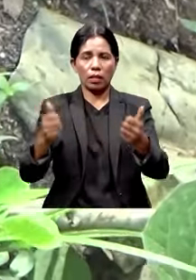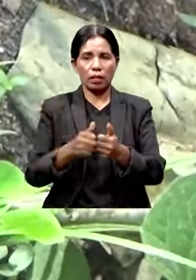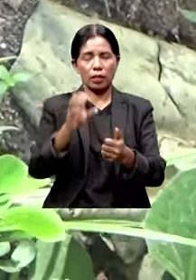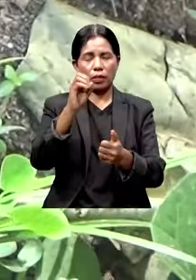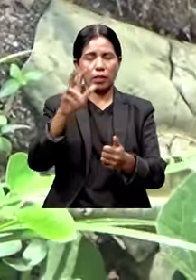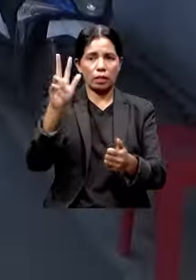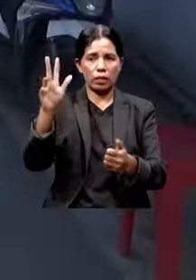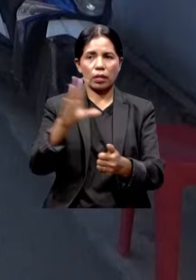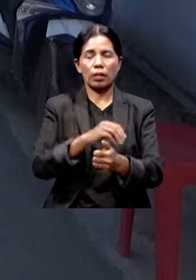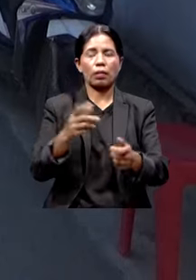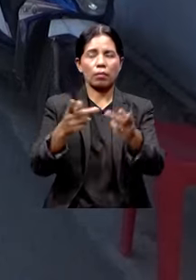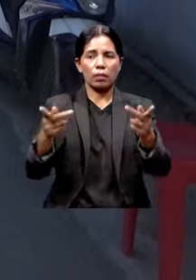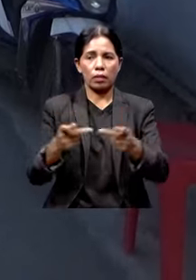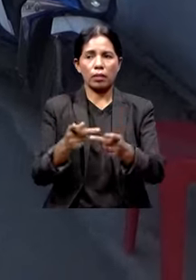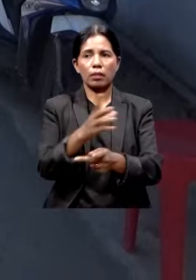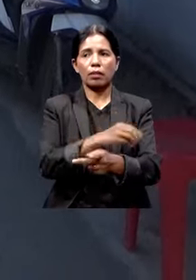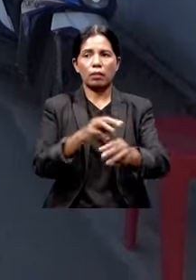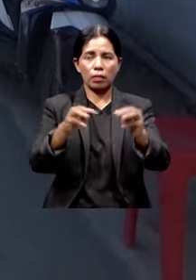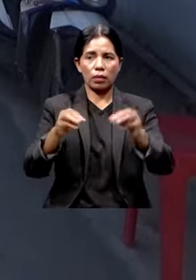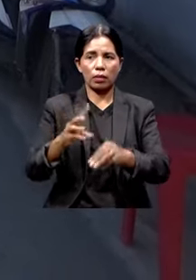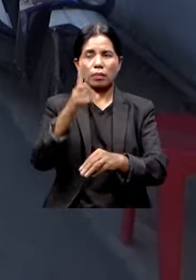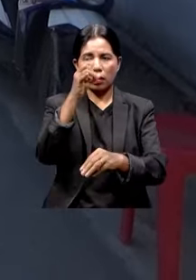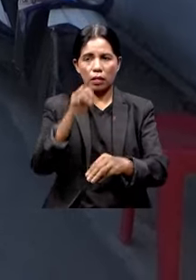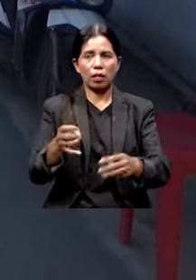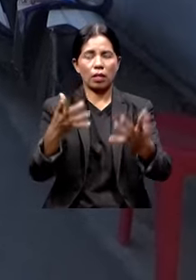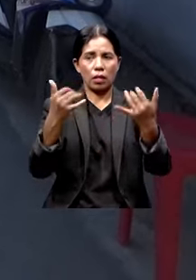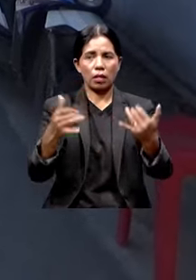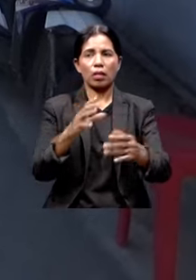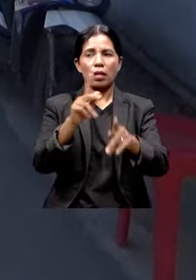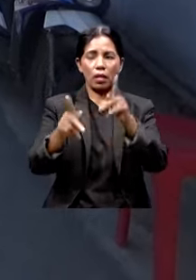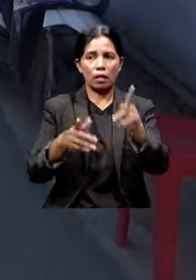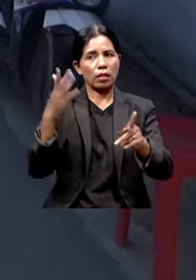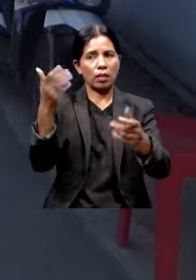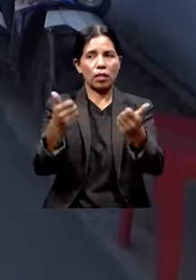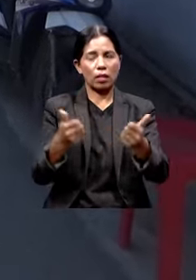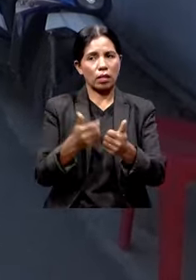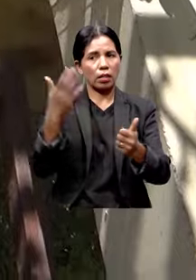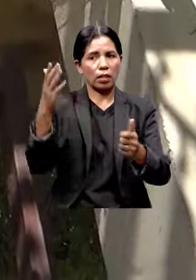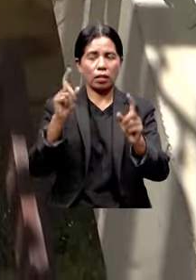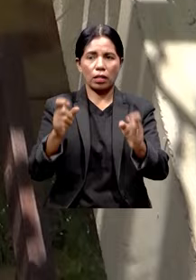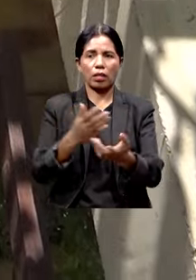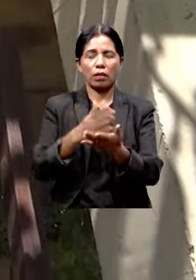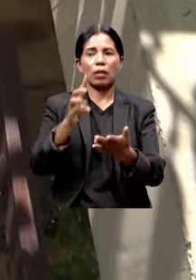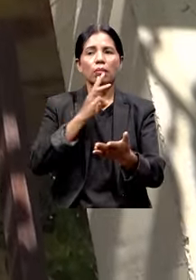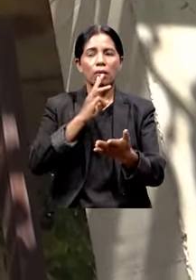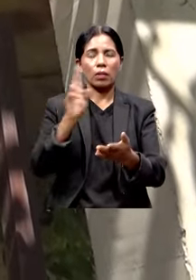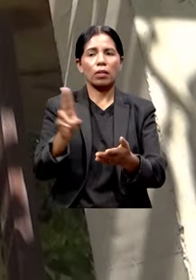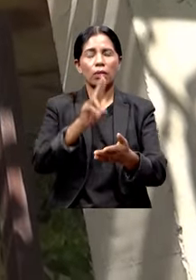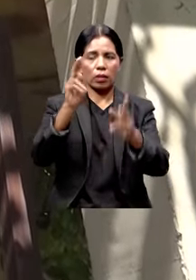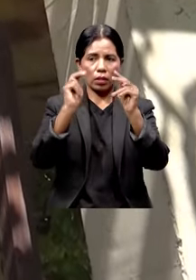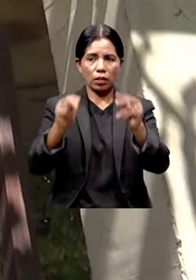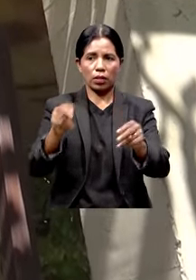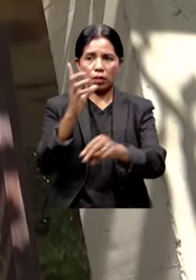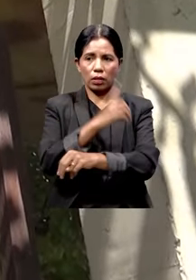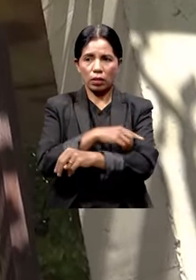suku fatuhada pos administrativo dong alesu municipio di li, mebe durante ne komunidade i aldea refere, tenki so sabe ho di usa ba necessidade